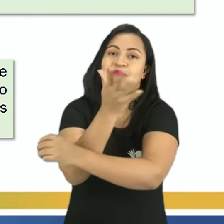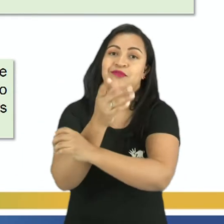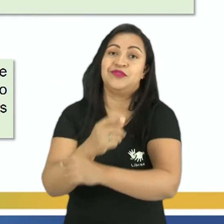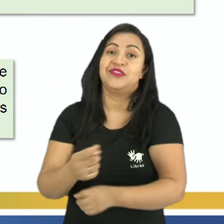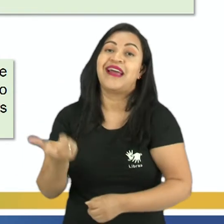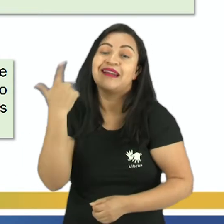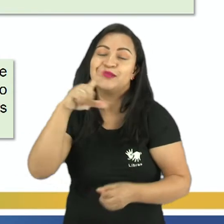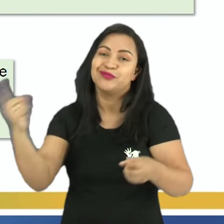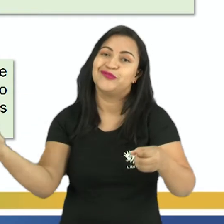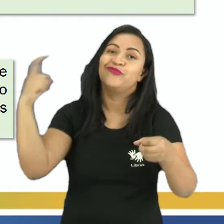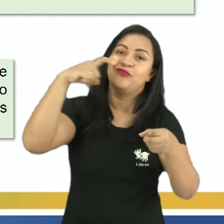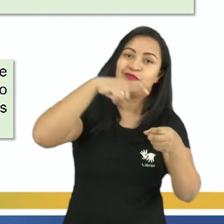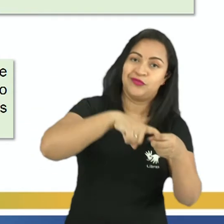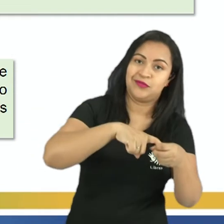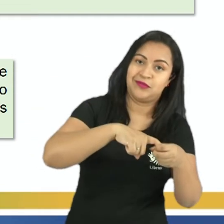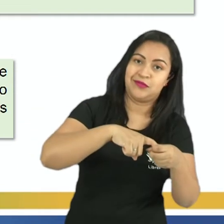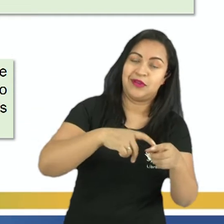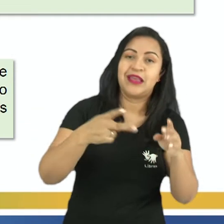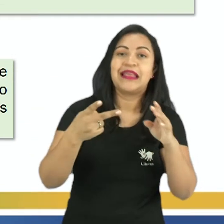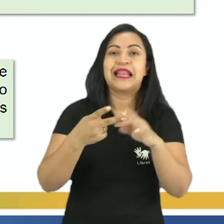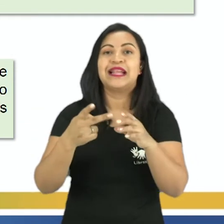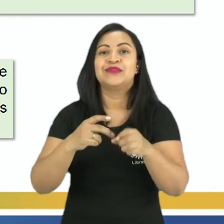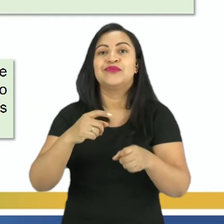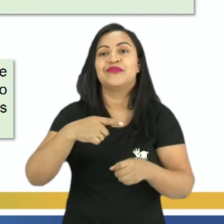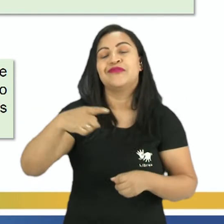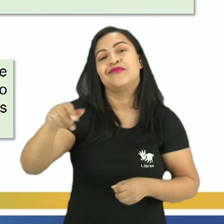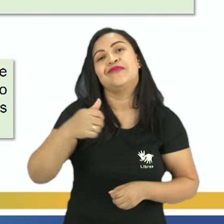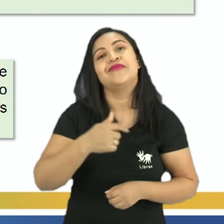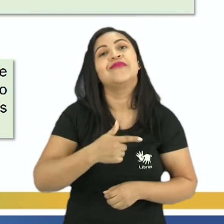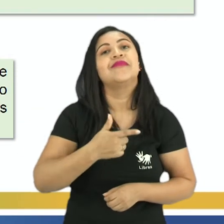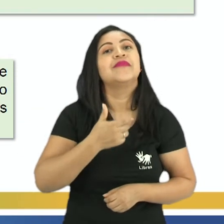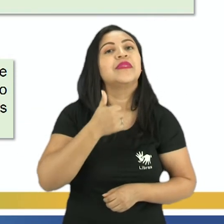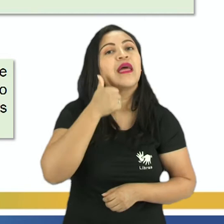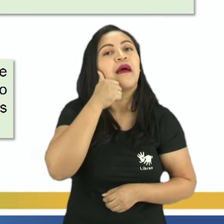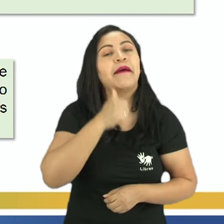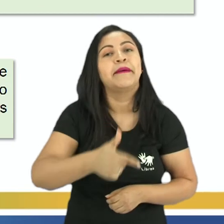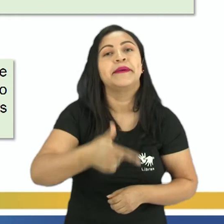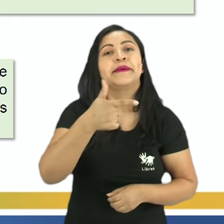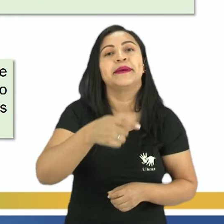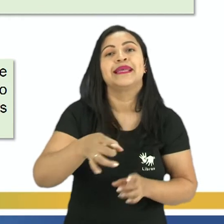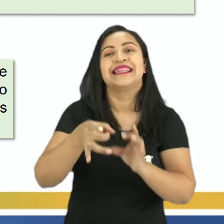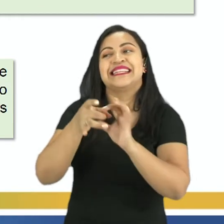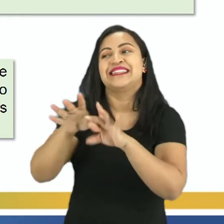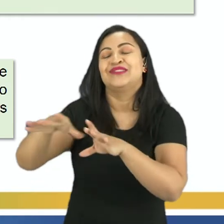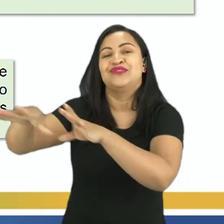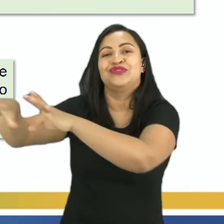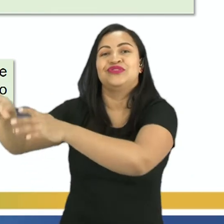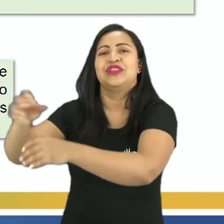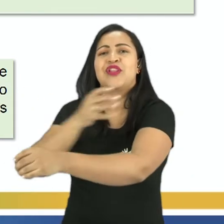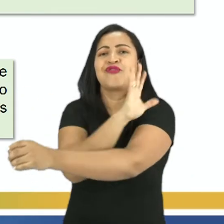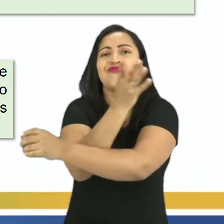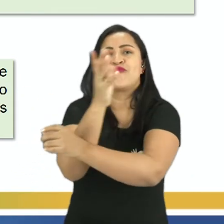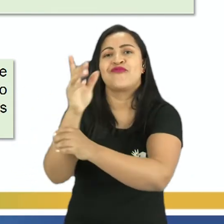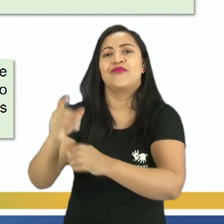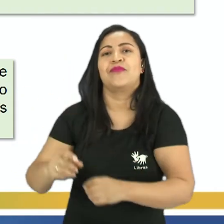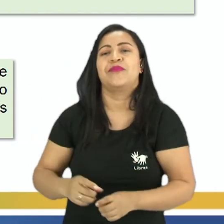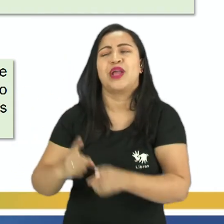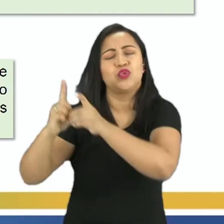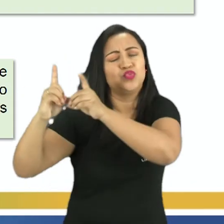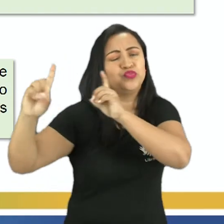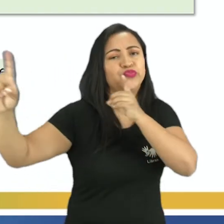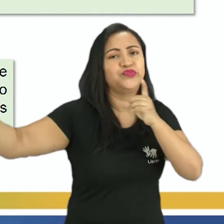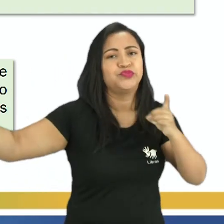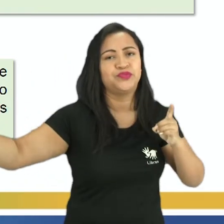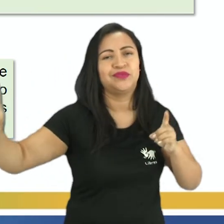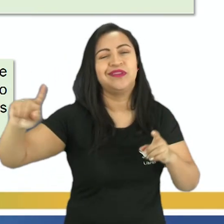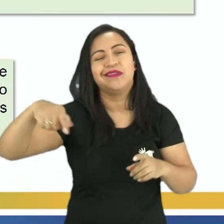da segunda vez, eles não conseguem porque a madrasta deixa eles numa parte mais profunda da floresta e eles encontram depois